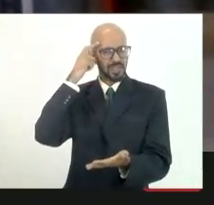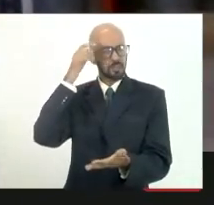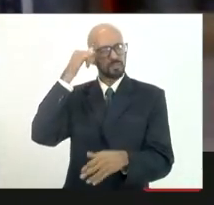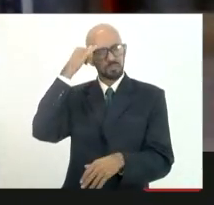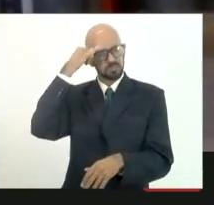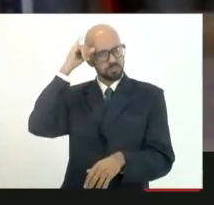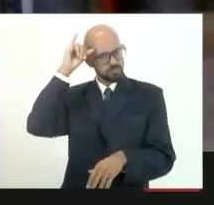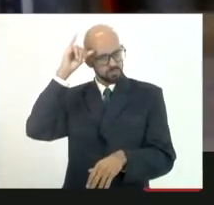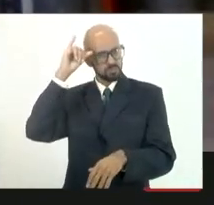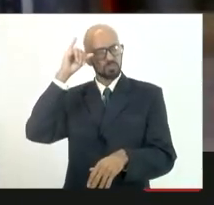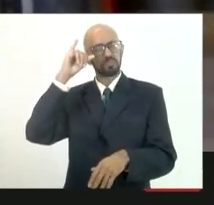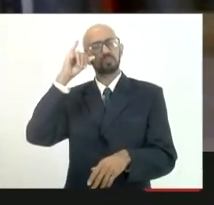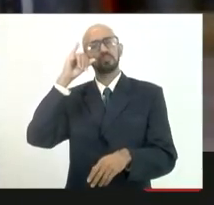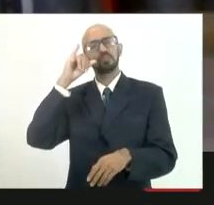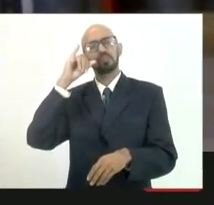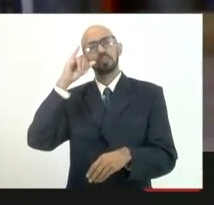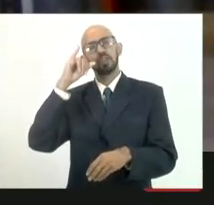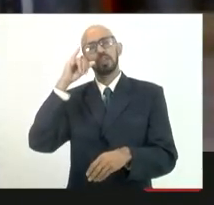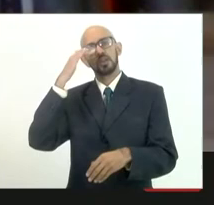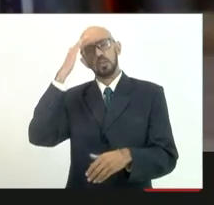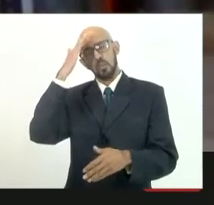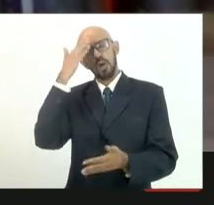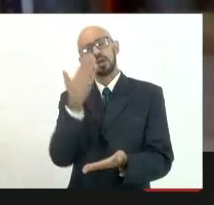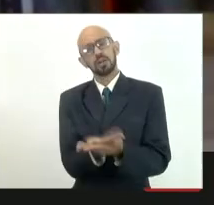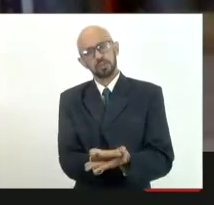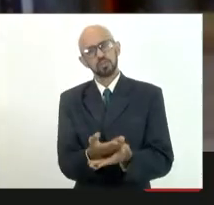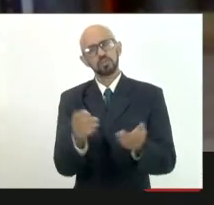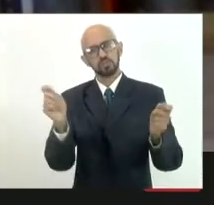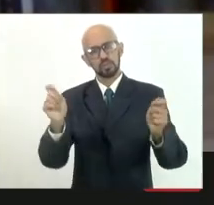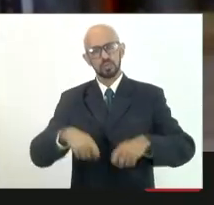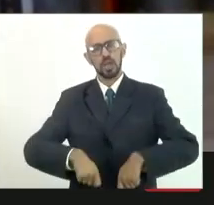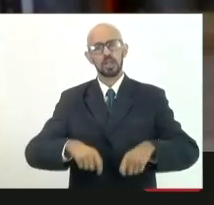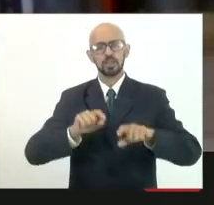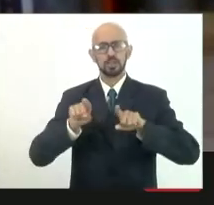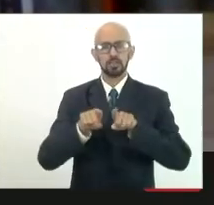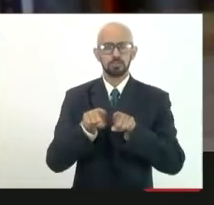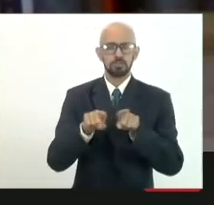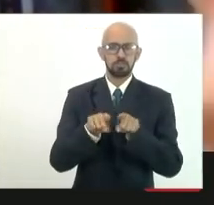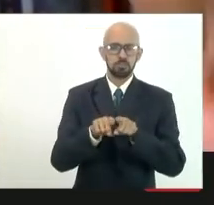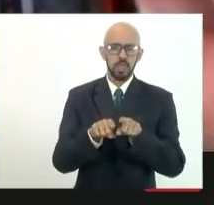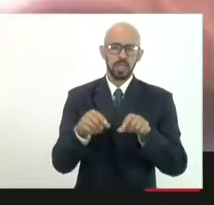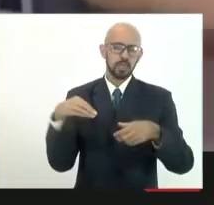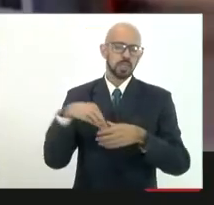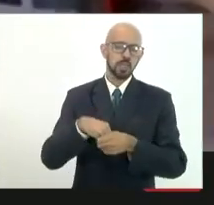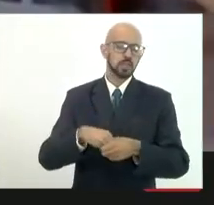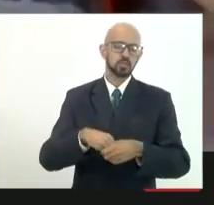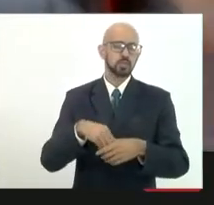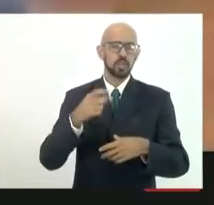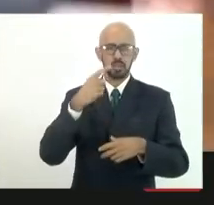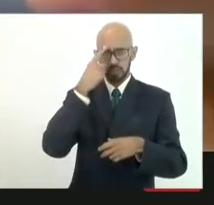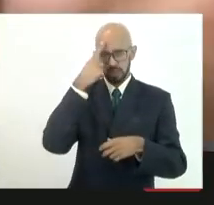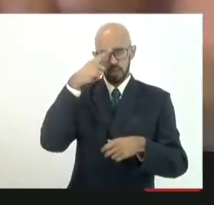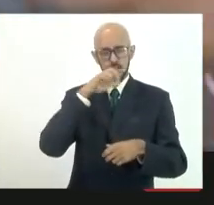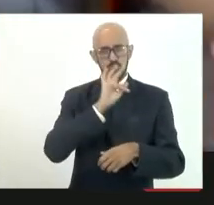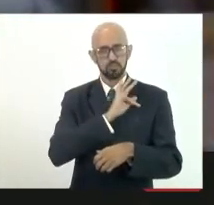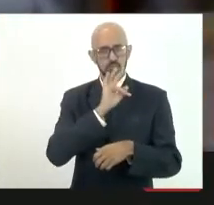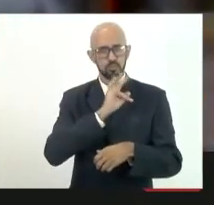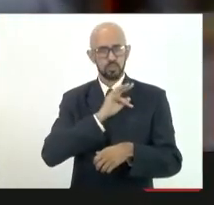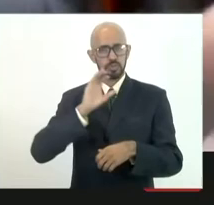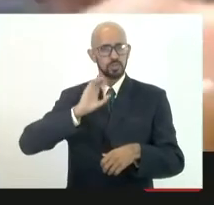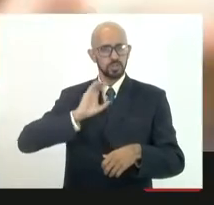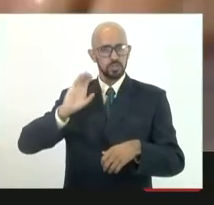preventiva. Creio que há uma possibilidade, dentro da lógica de polícia de cidadã,